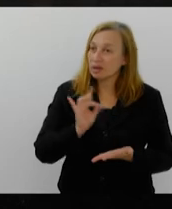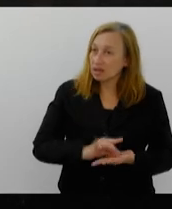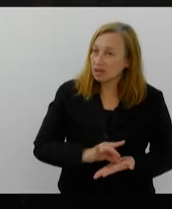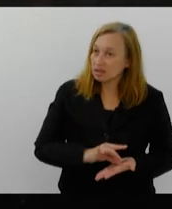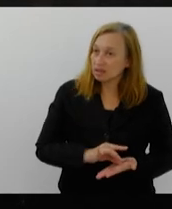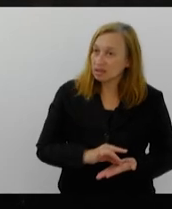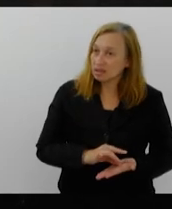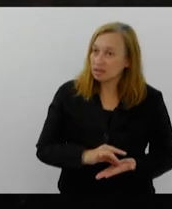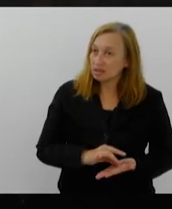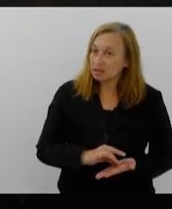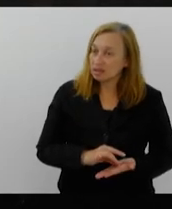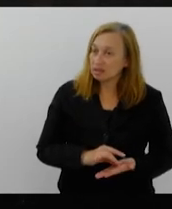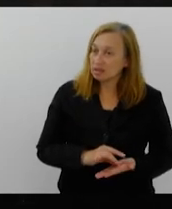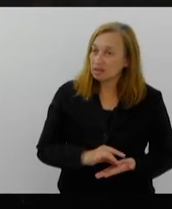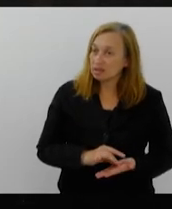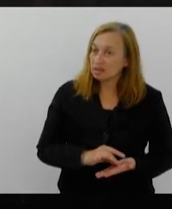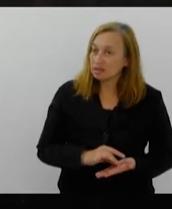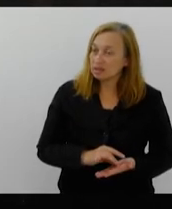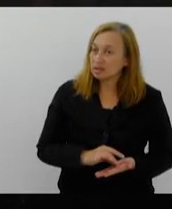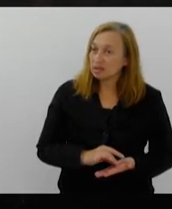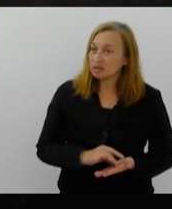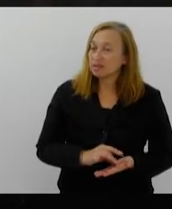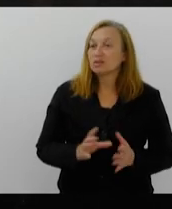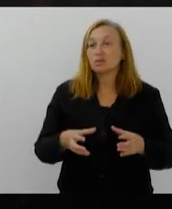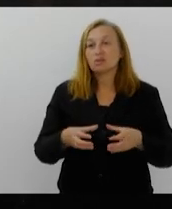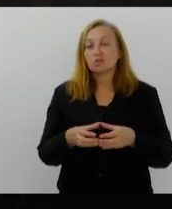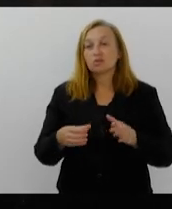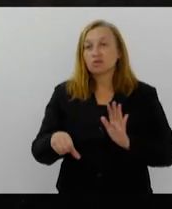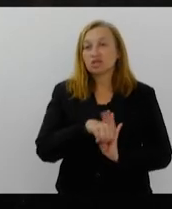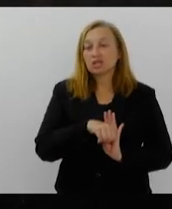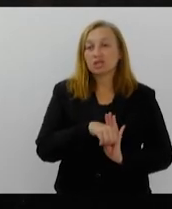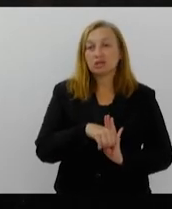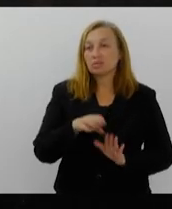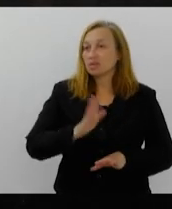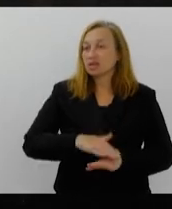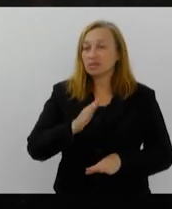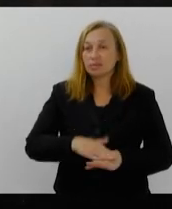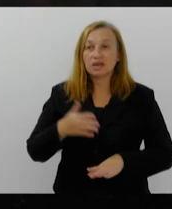de facções que cada vez mais adentram numa lógica